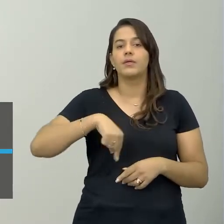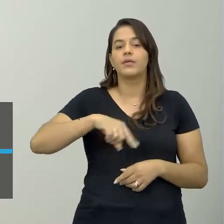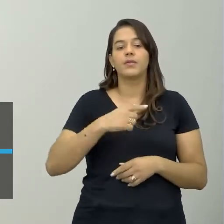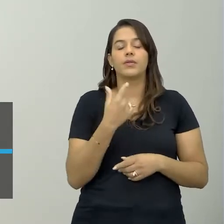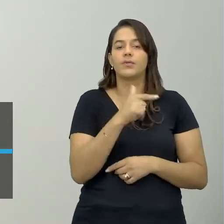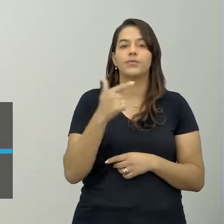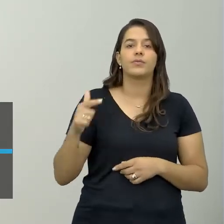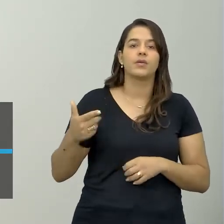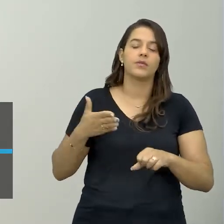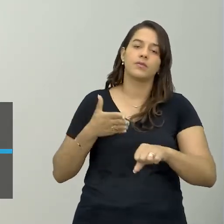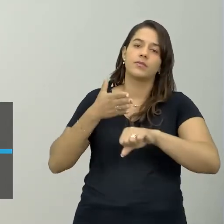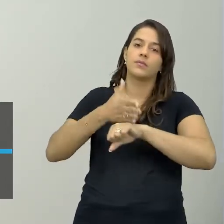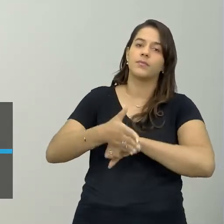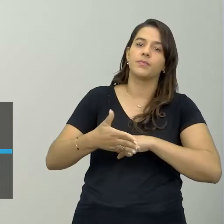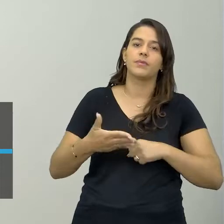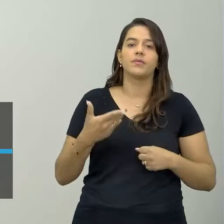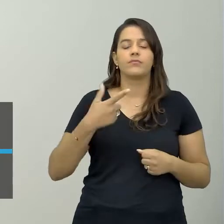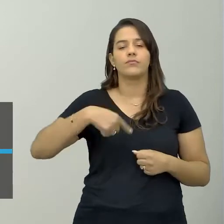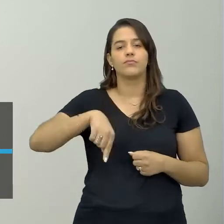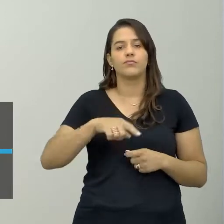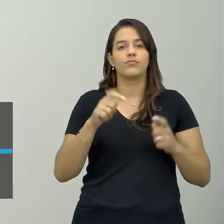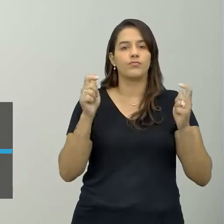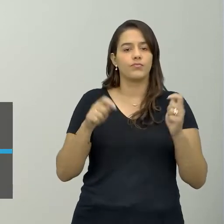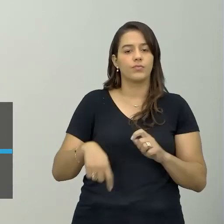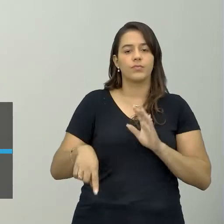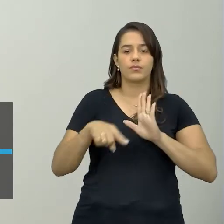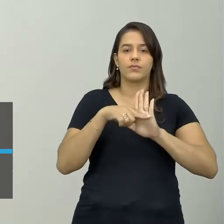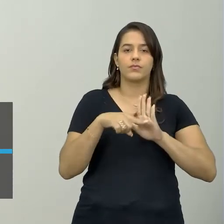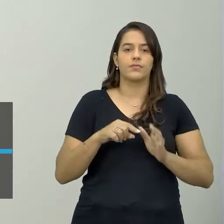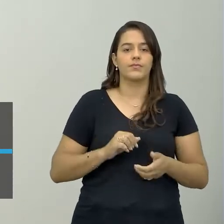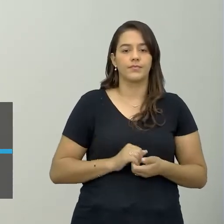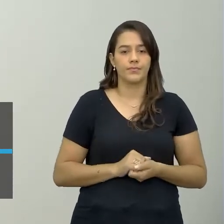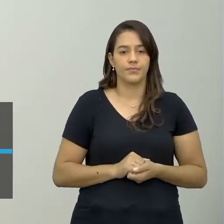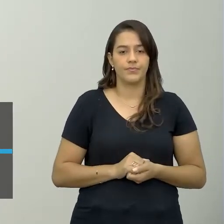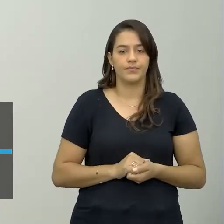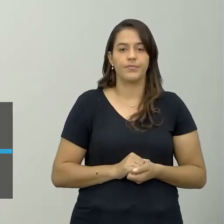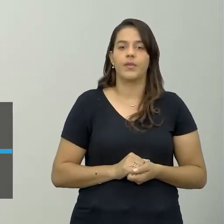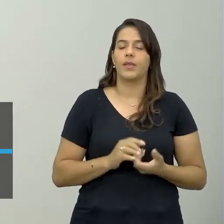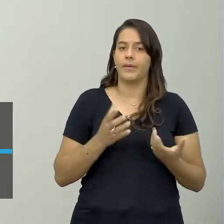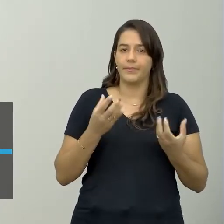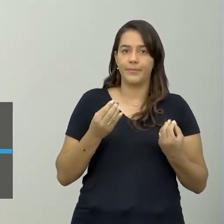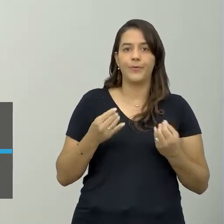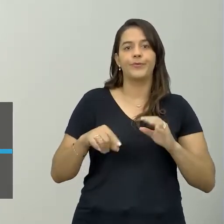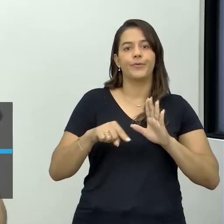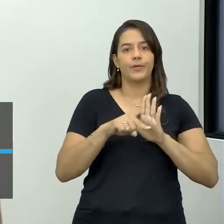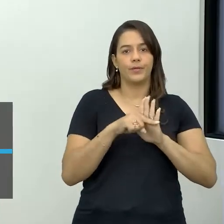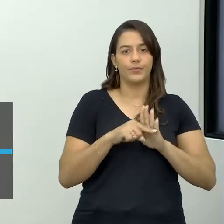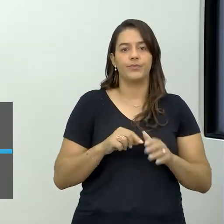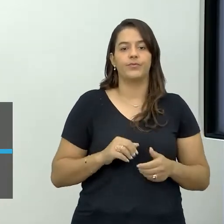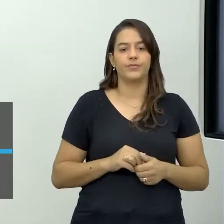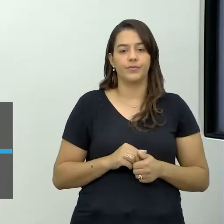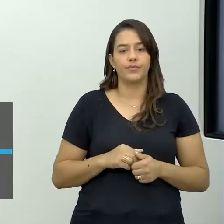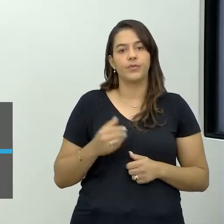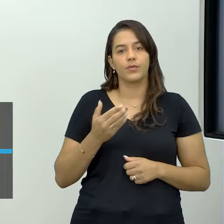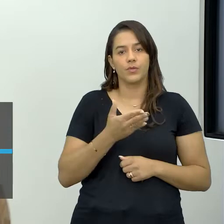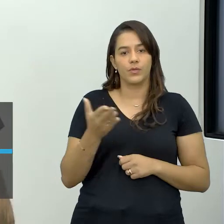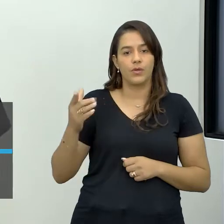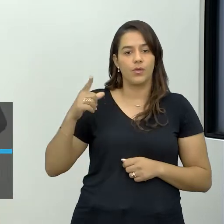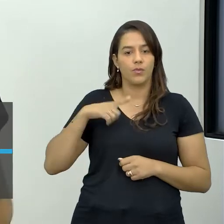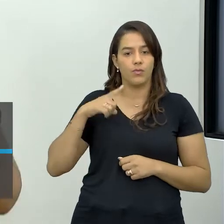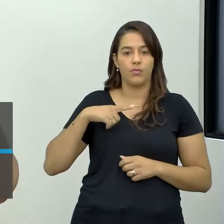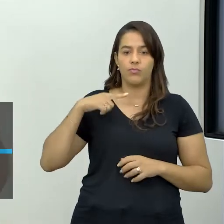esteja interferindo nesses ciclos de uma maneira negativa. Não, e muito negativa, porque o próprio efeito